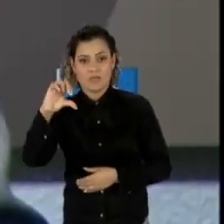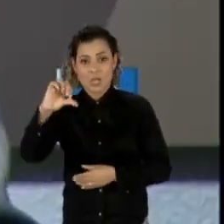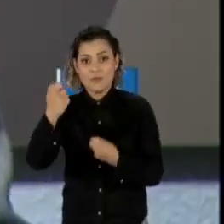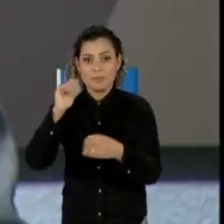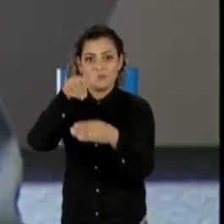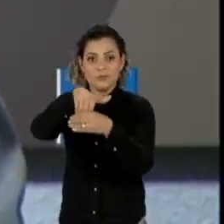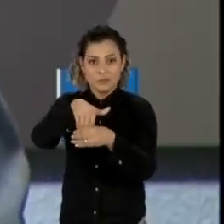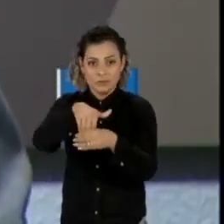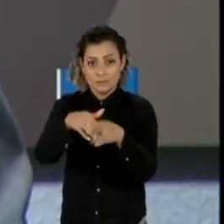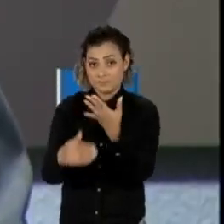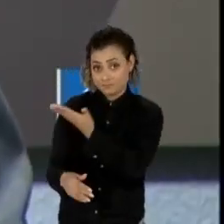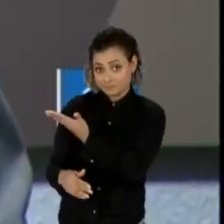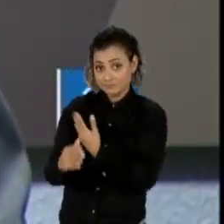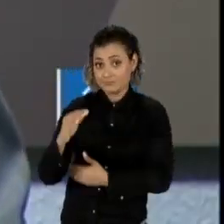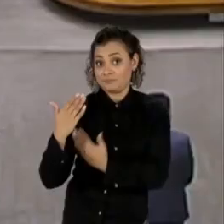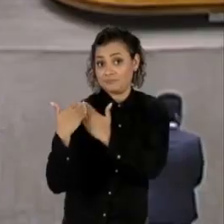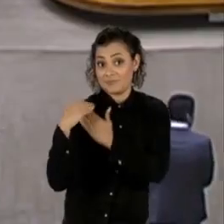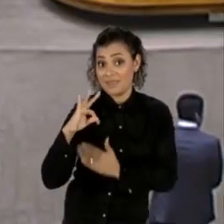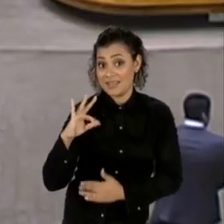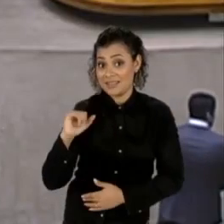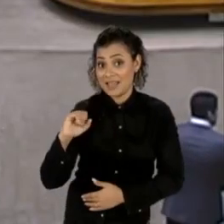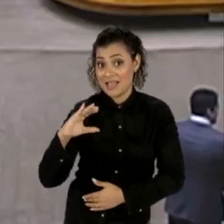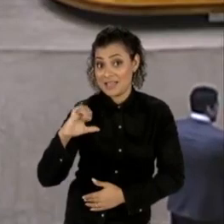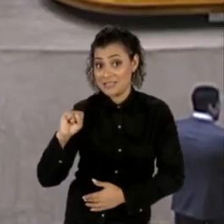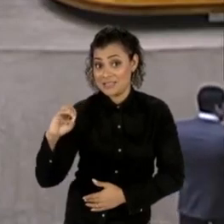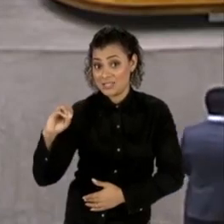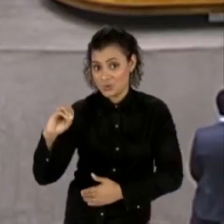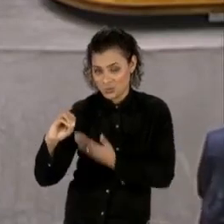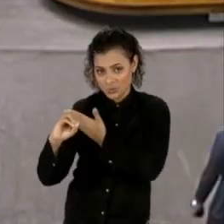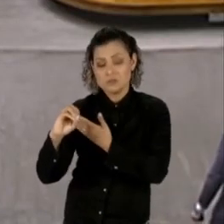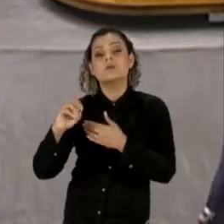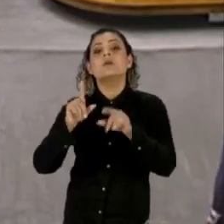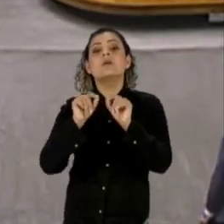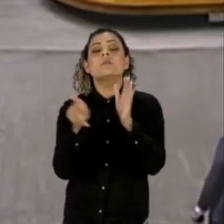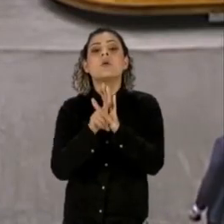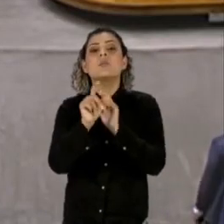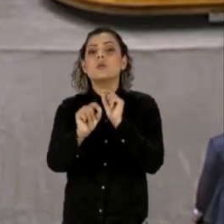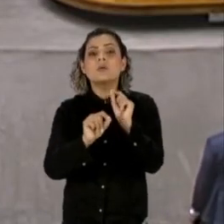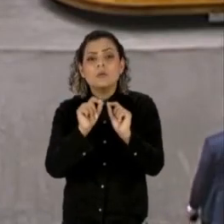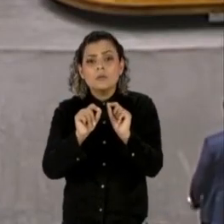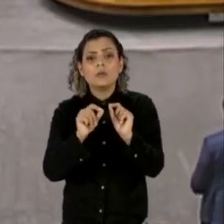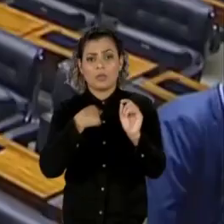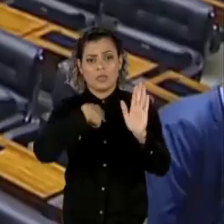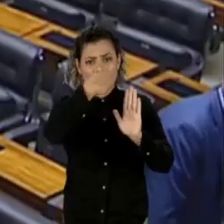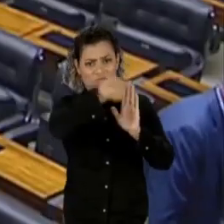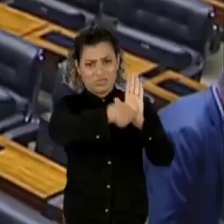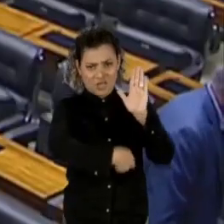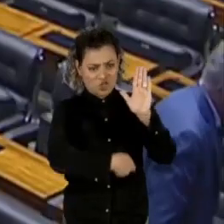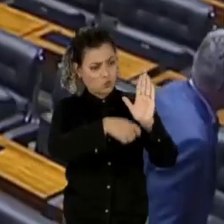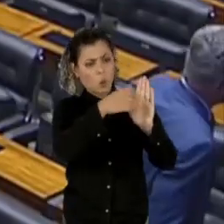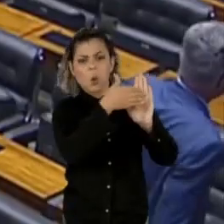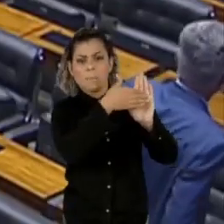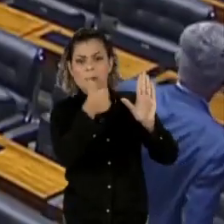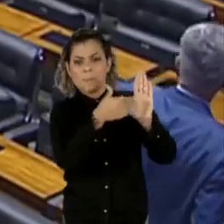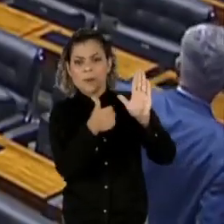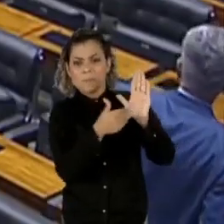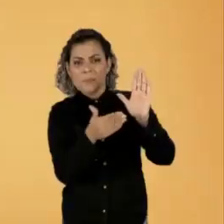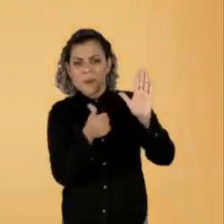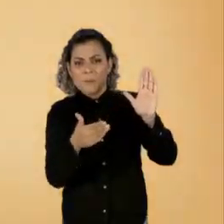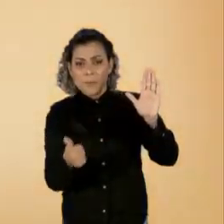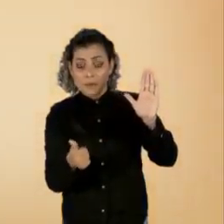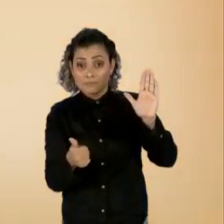do senador tasso jereissati manteve os principais pontos aprovados pela câmara e retirou itens polêmicos que poderiam atrasar a votação